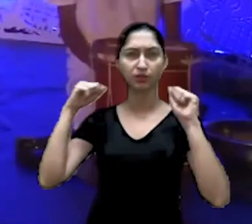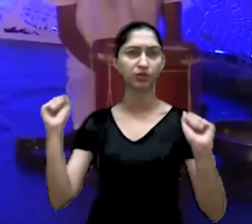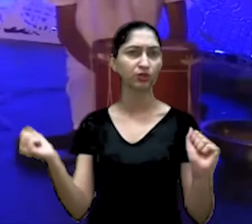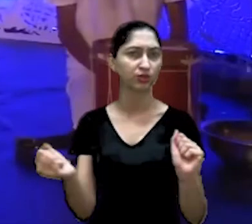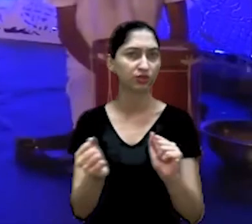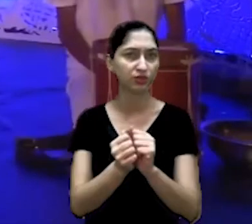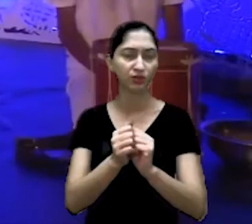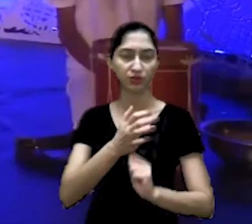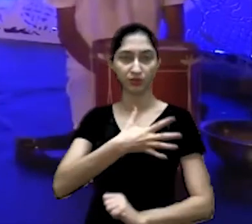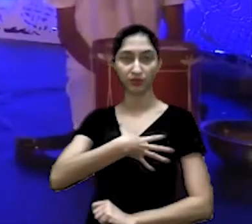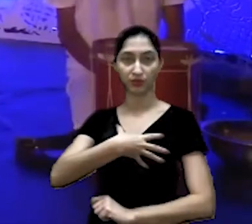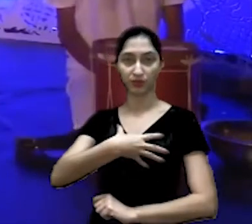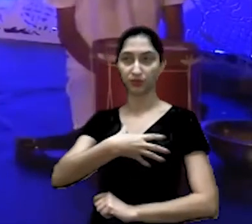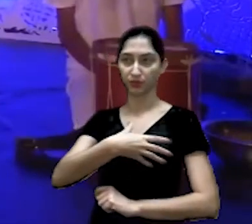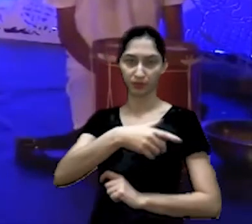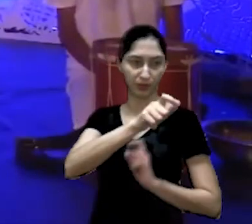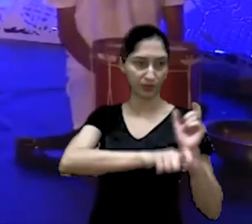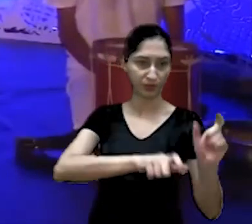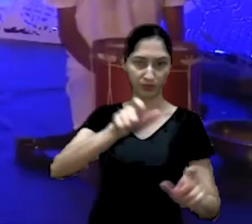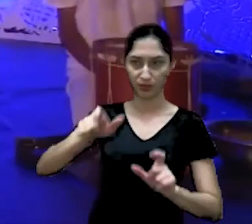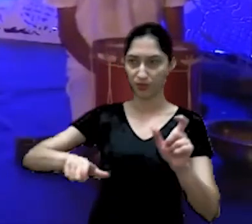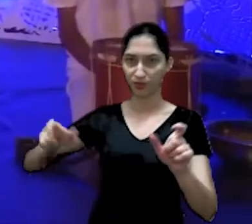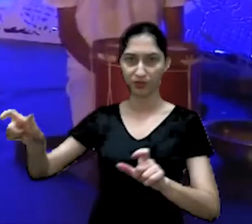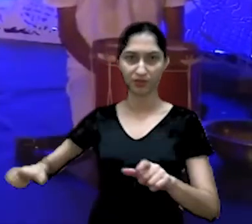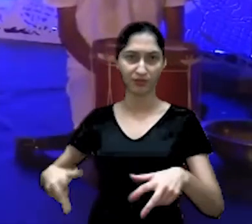súditos, acorrentada,